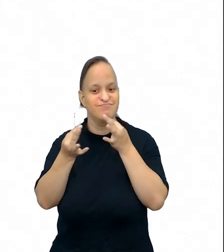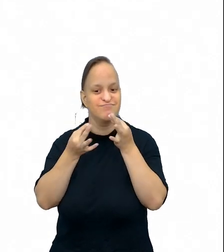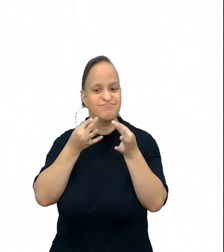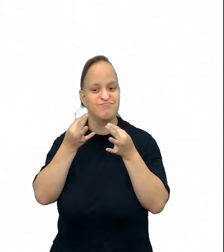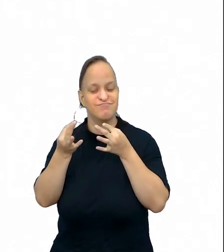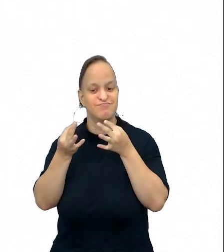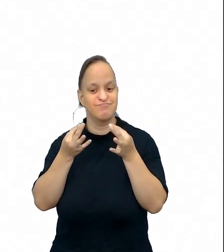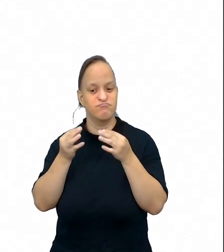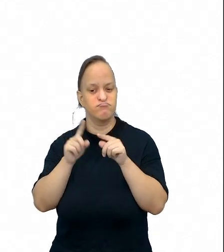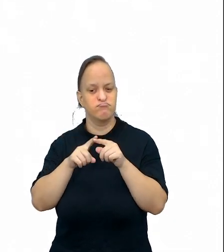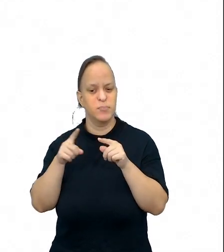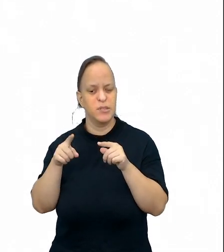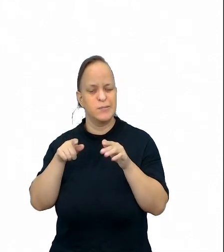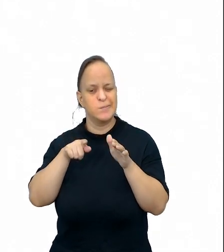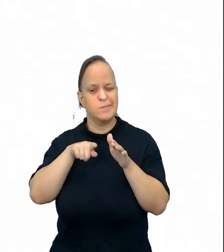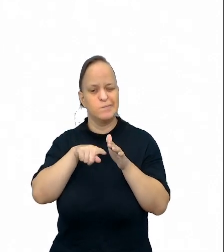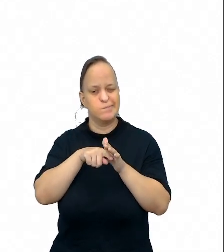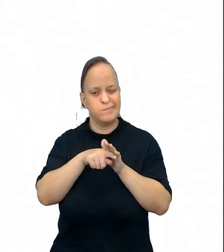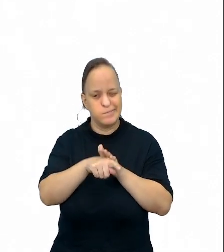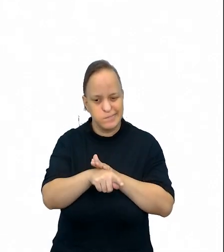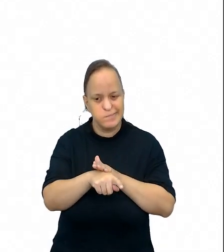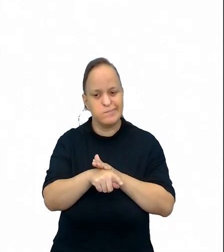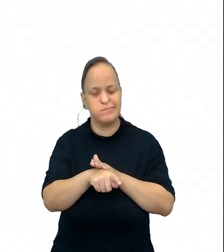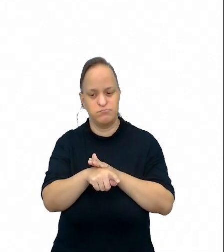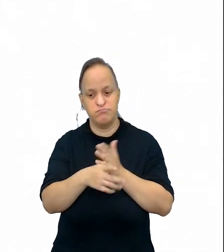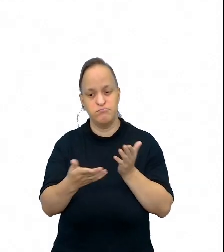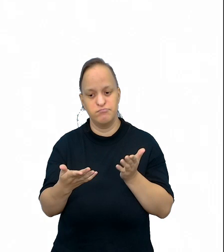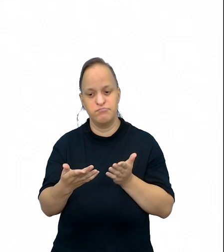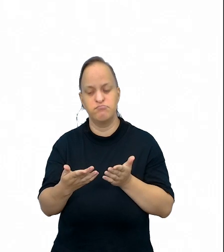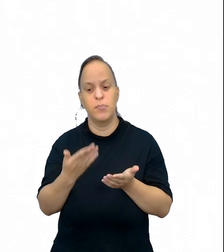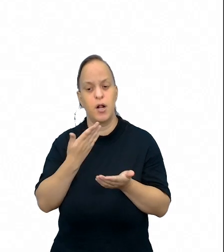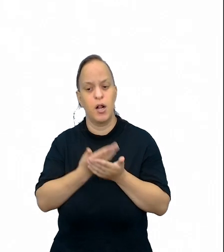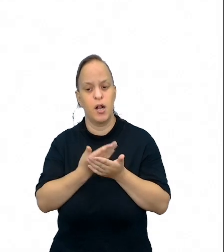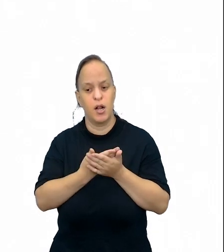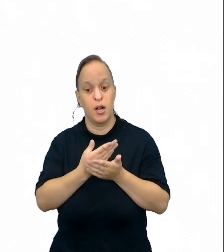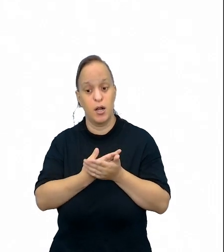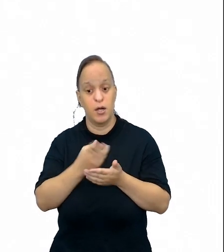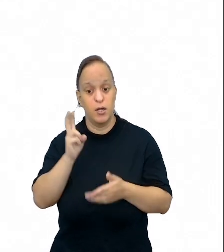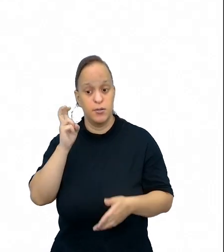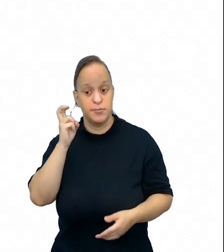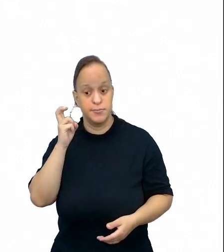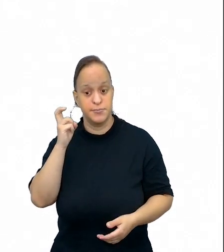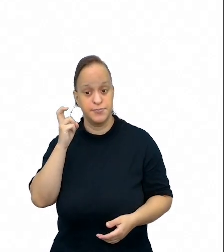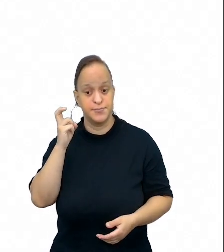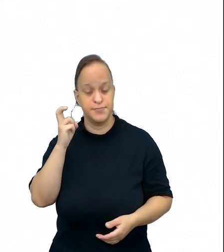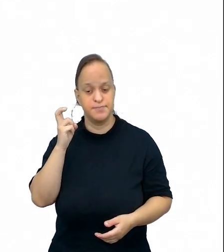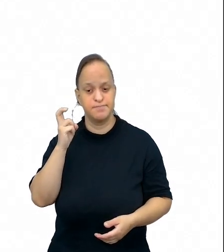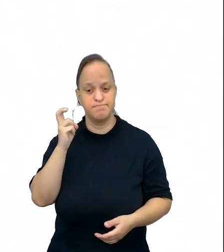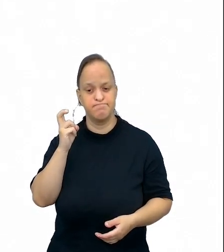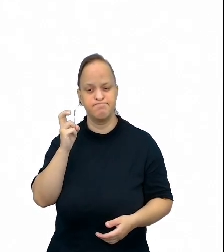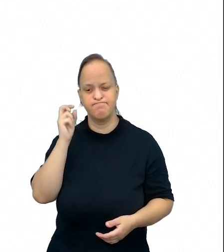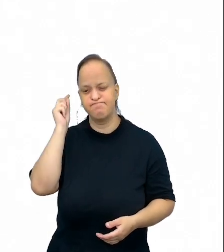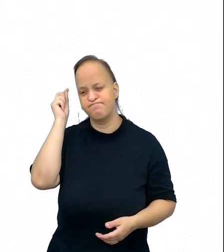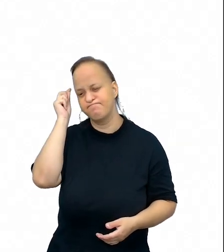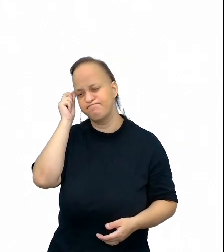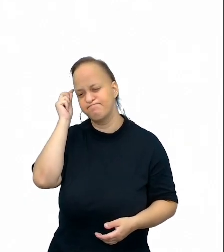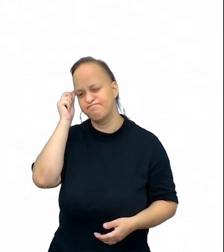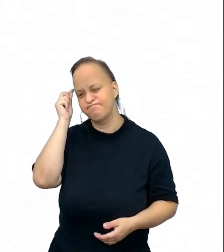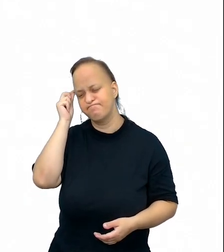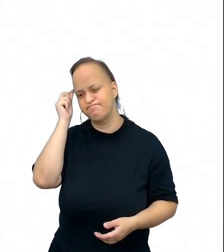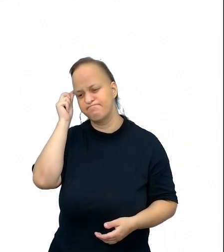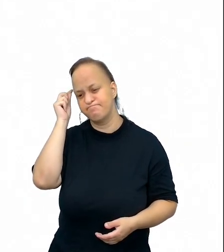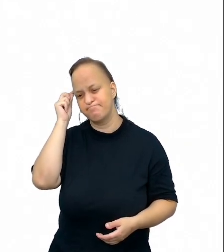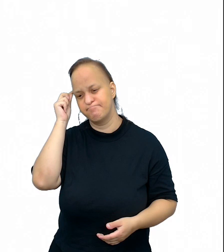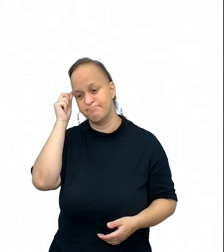é aprofundado. Então, nessa aula 5, o que você pensa sobre isso? Esse